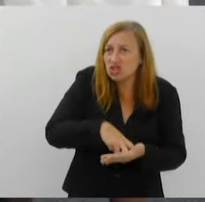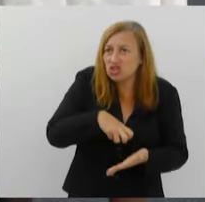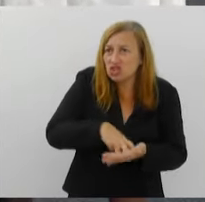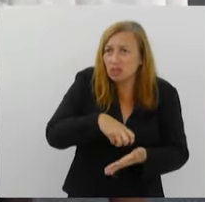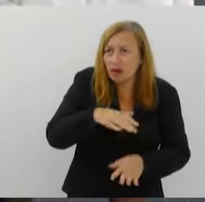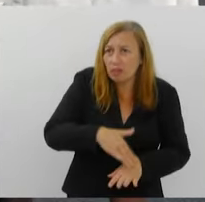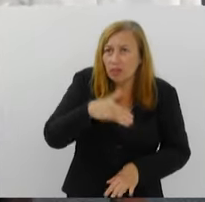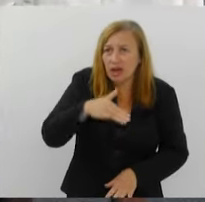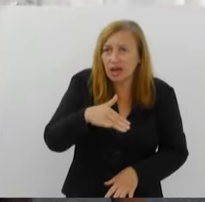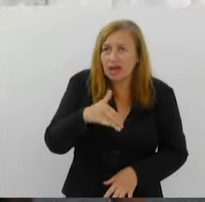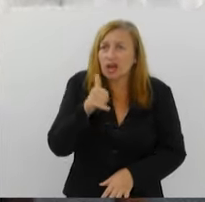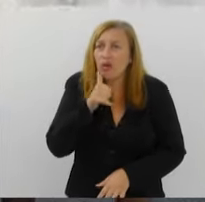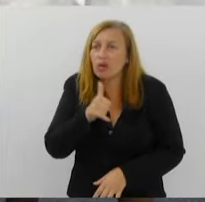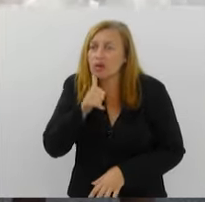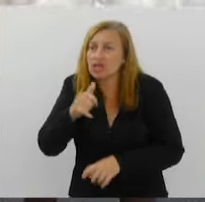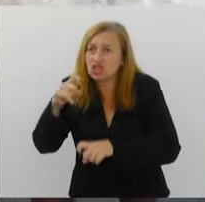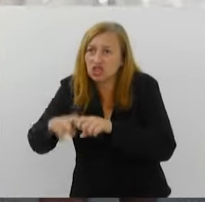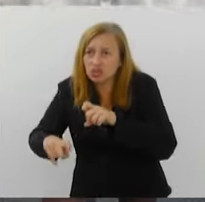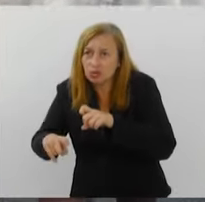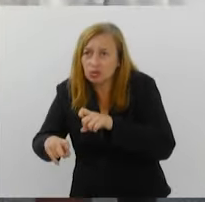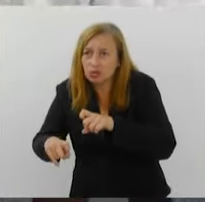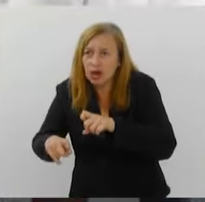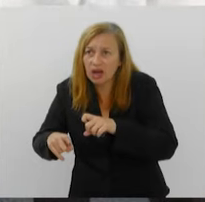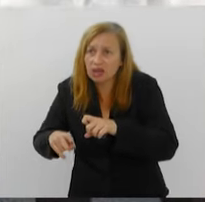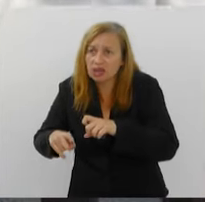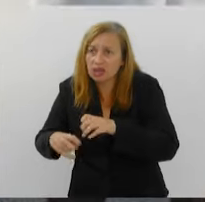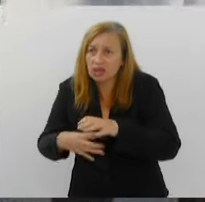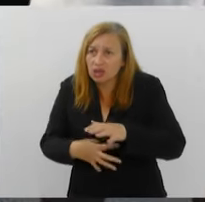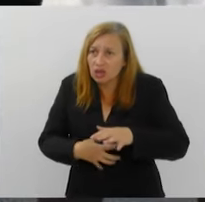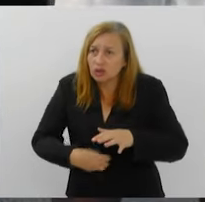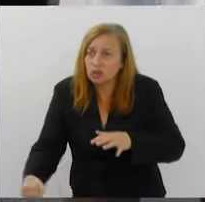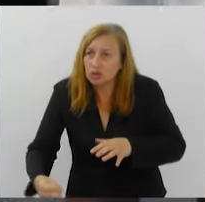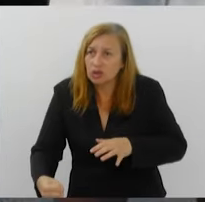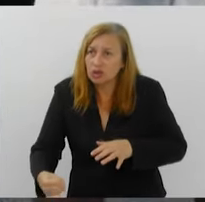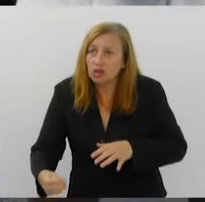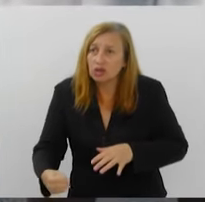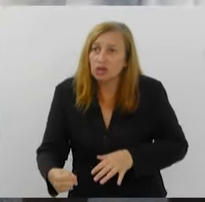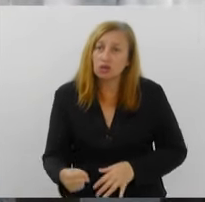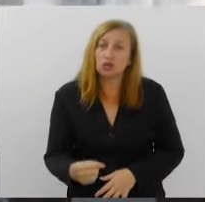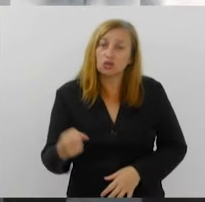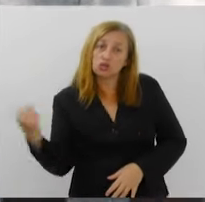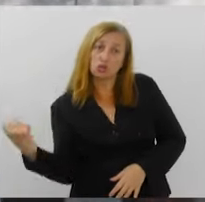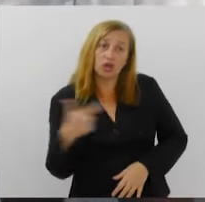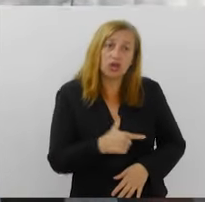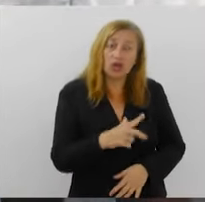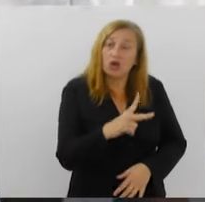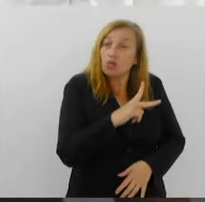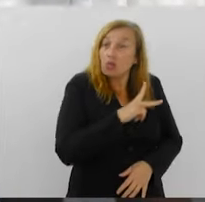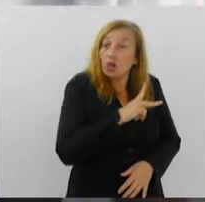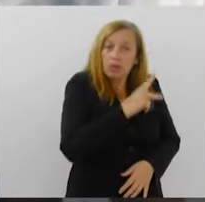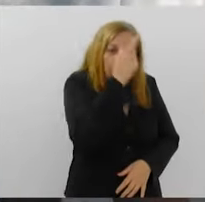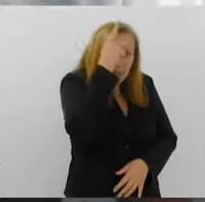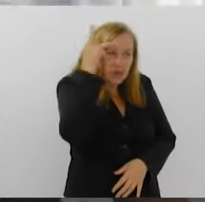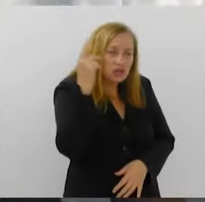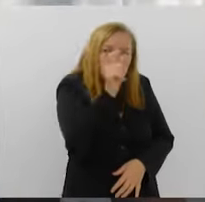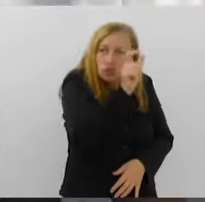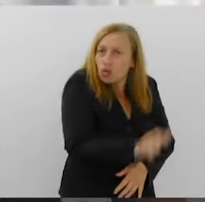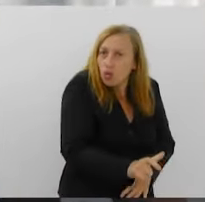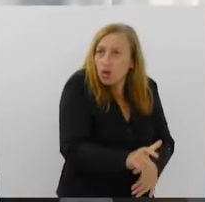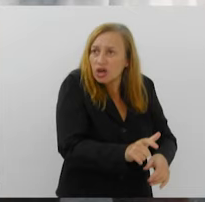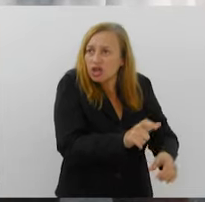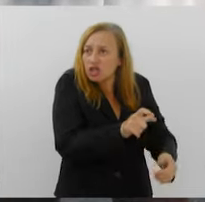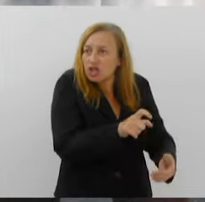uma menina que foi estuprada e fez o aborto do que o próprio estuprador? Quer dizer, na verdade, você criminaliza a